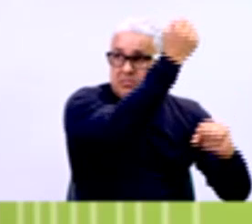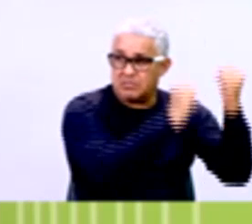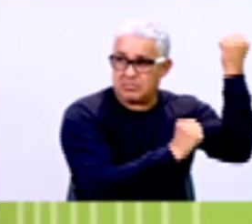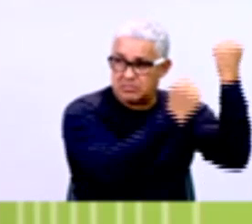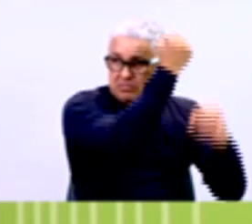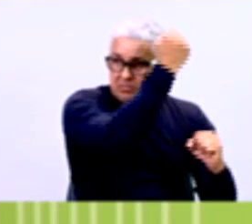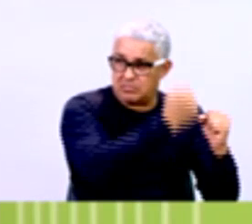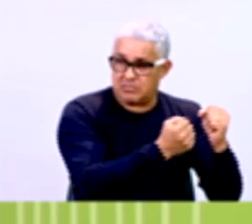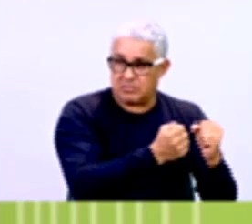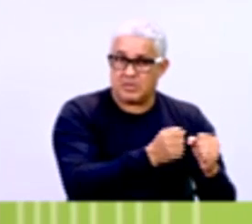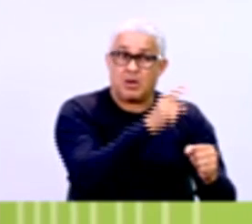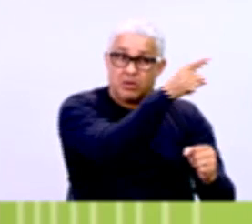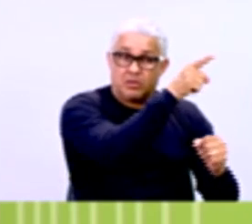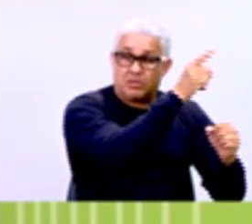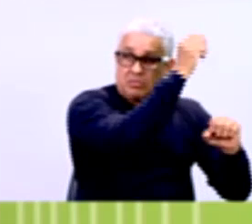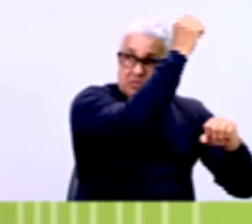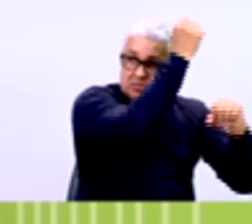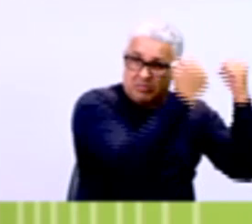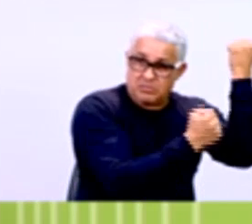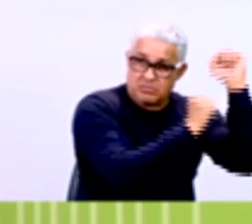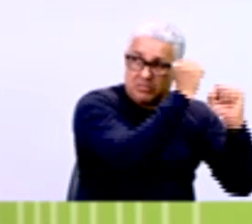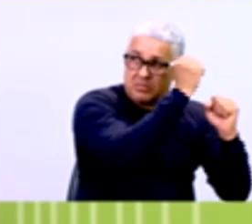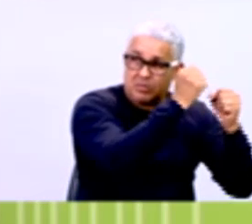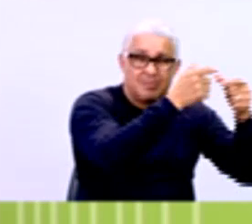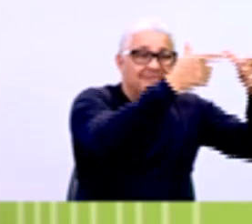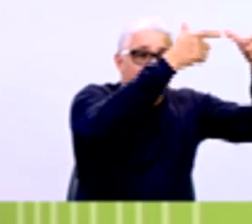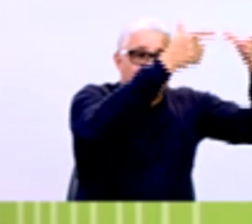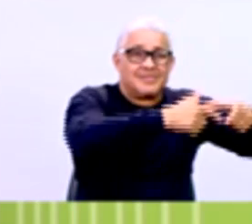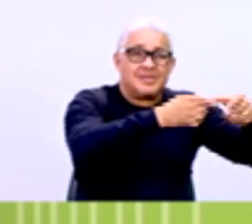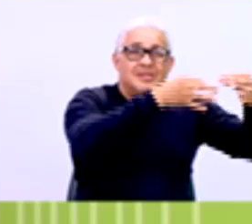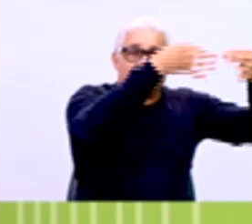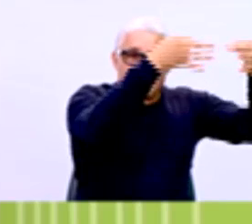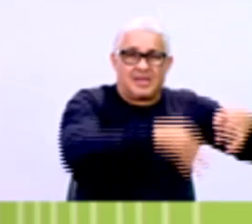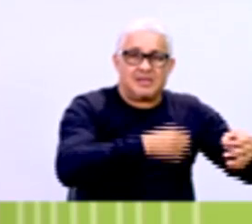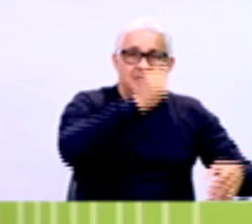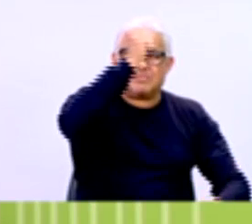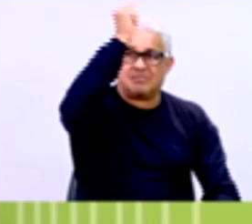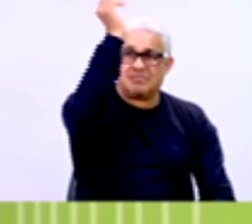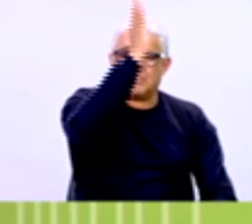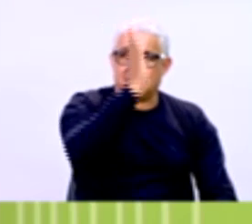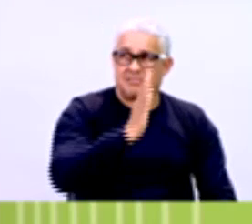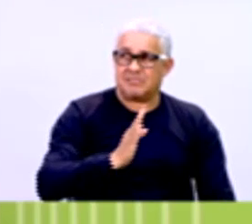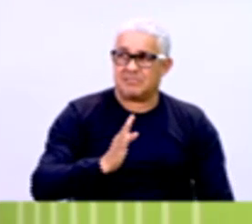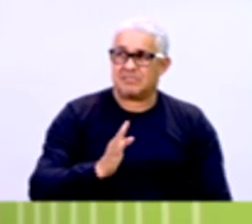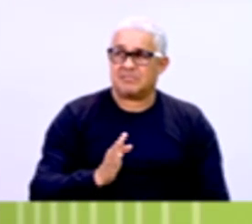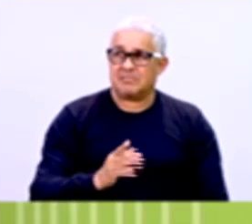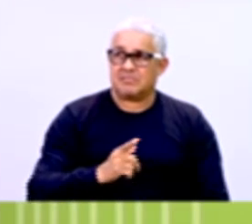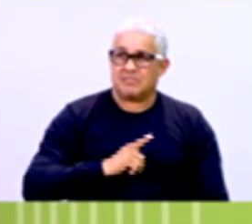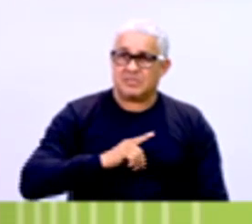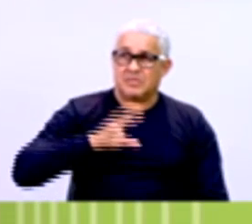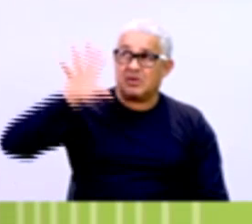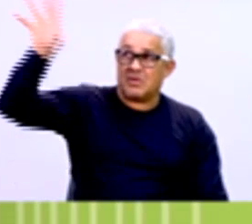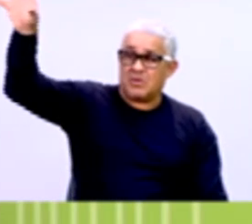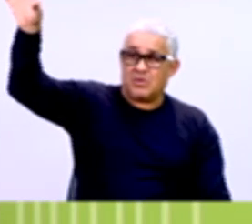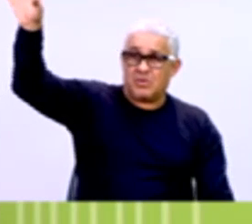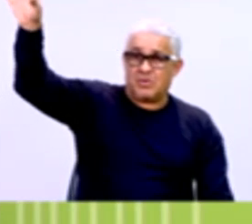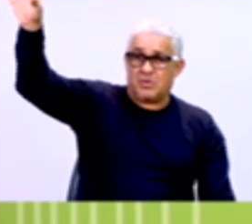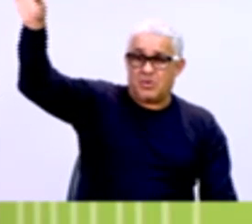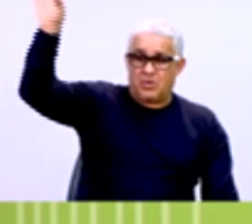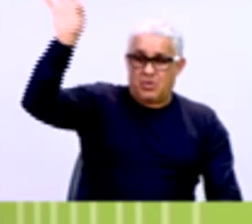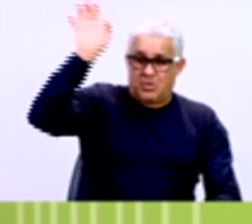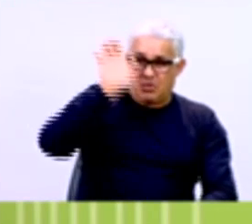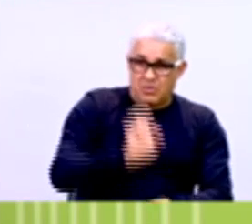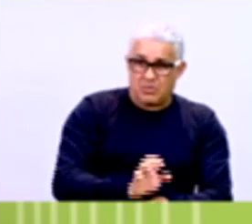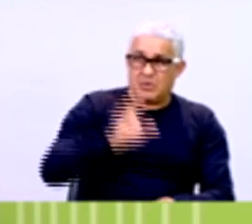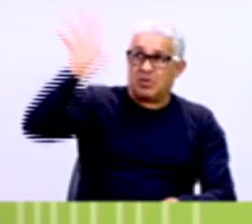o fabricante ele vai dar o destino correto. Nosso país, muitas vezes, há uma exportação desse material, né, para